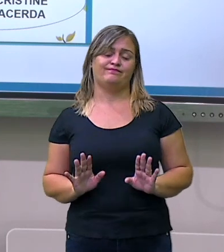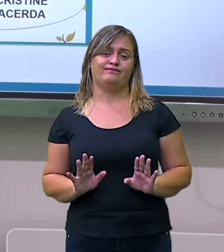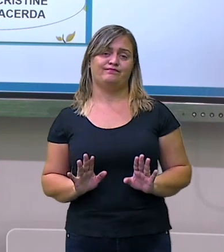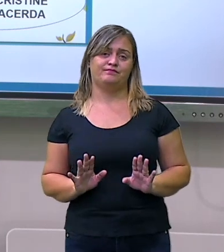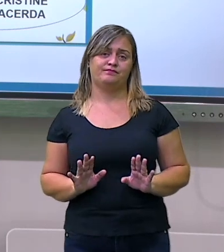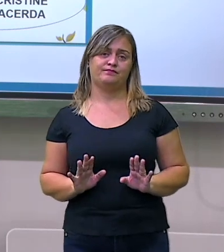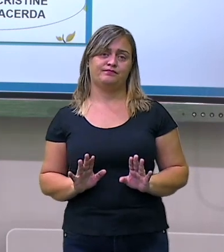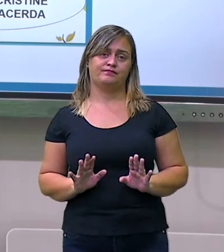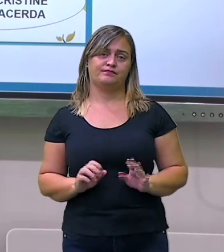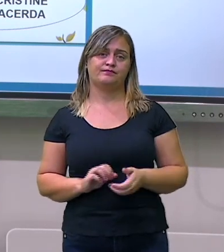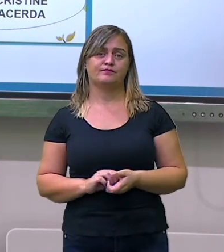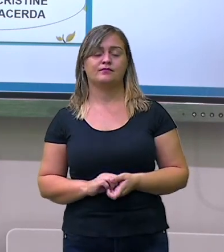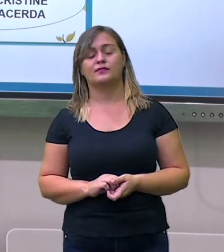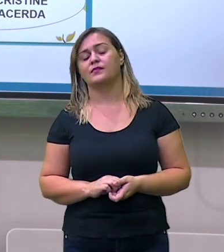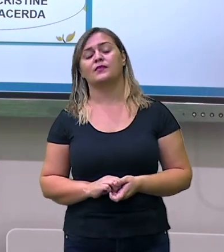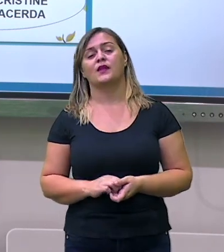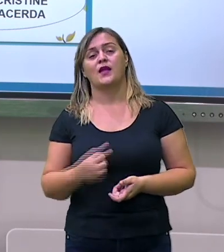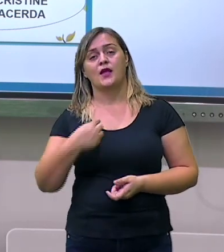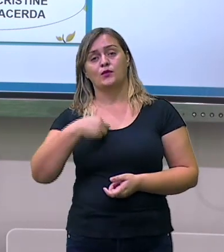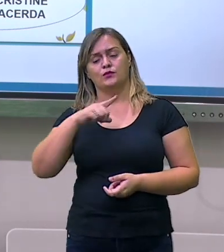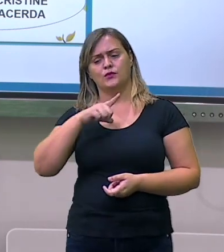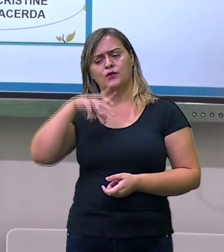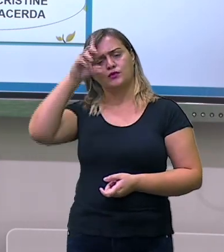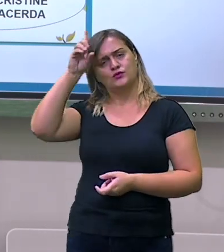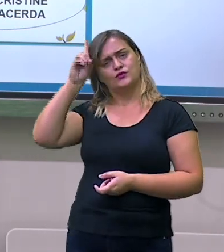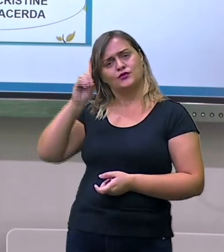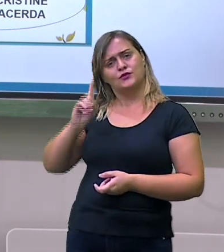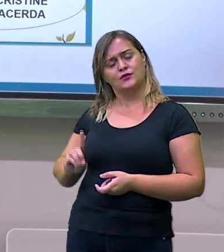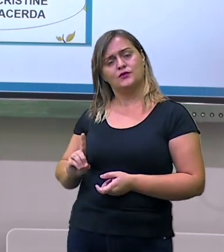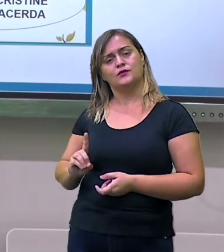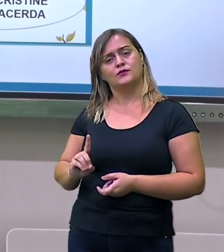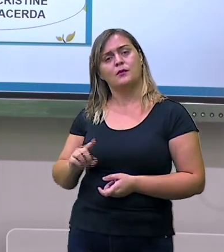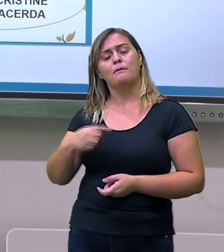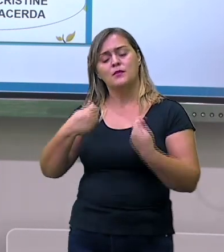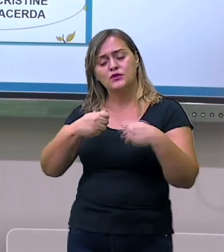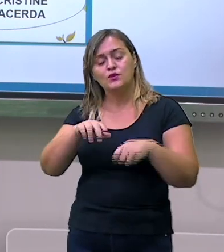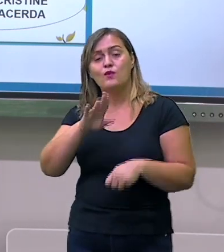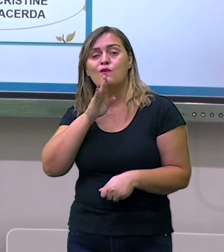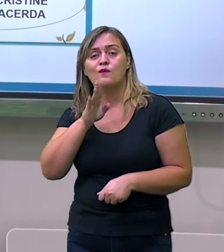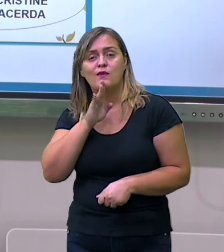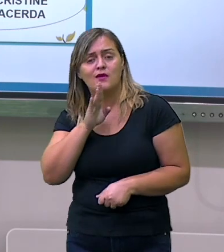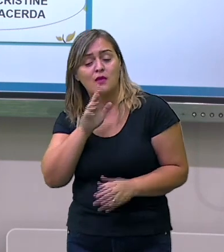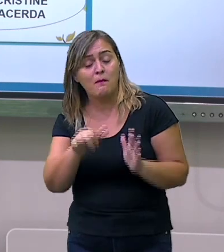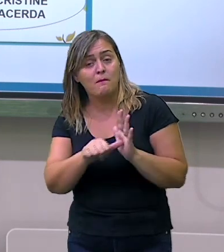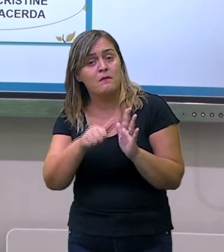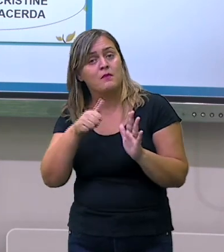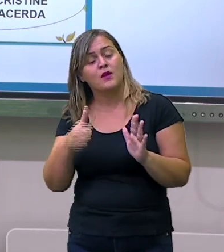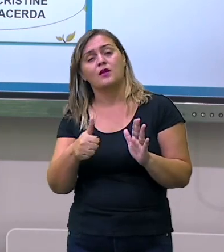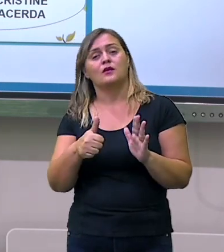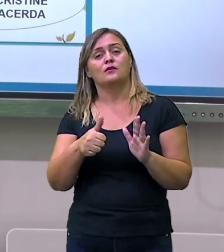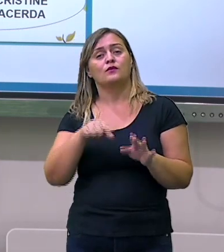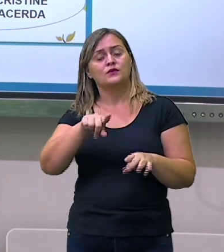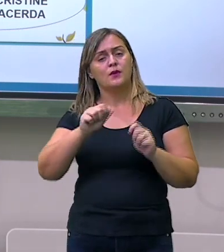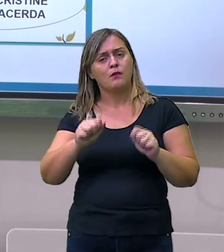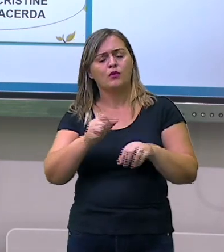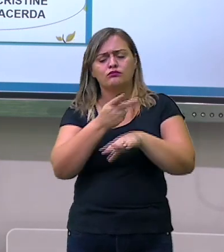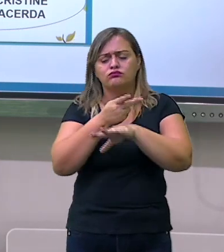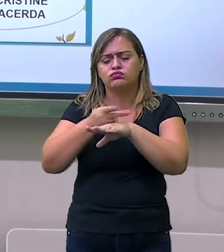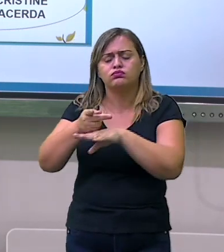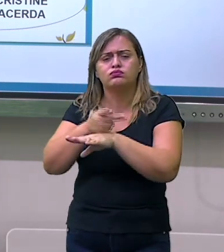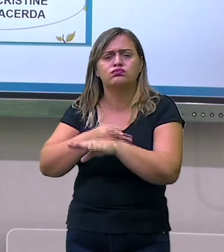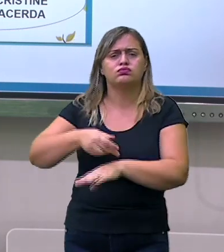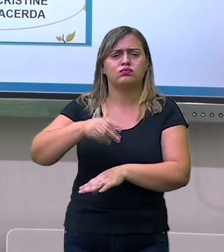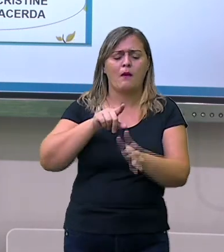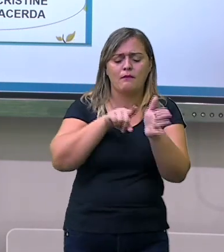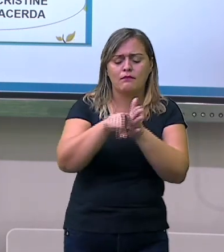possa correr atrás dos meus direitos, eu preciso conhecê-los. Então, busque informação,